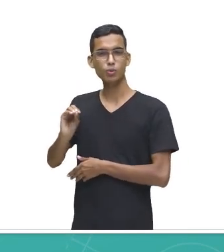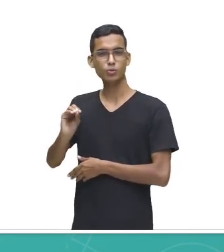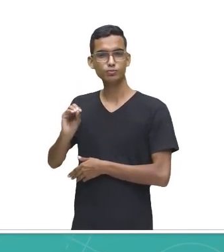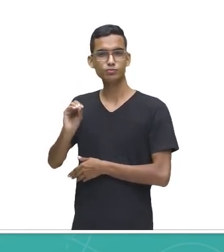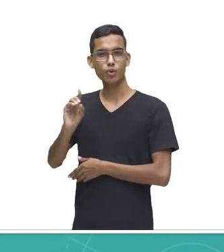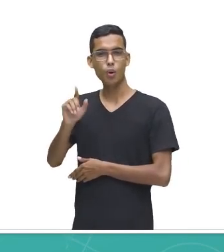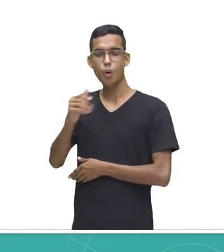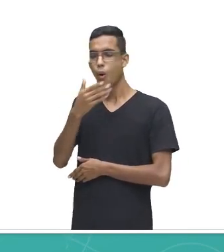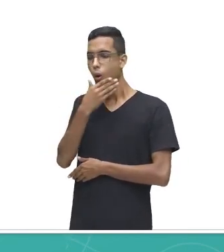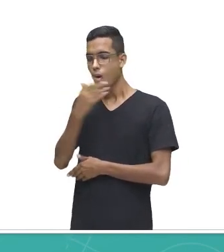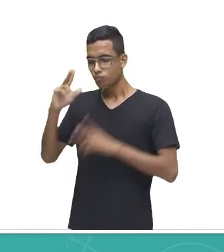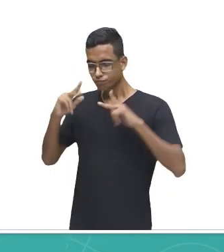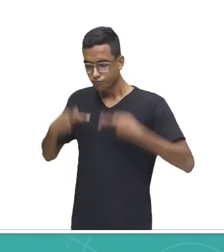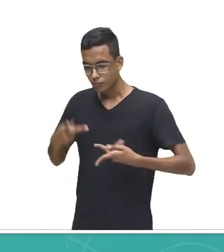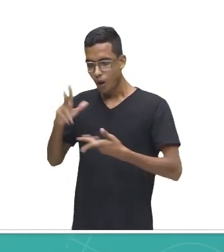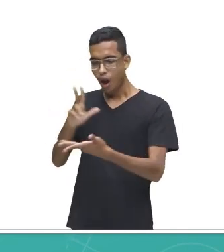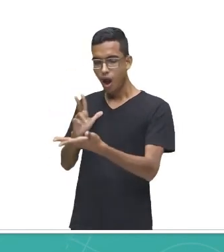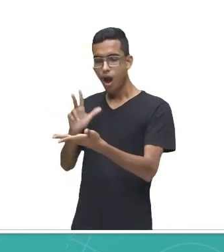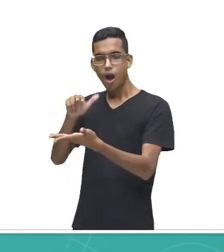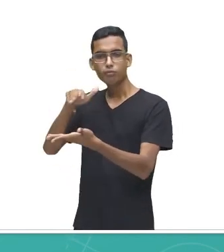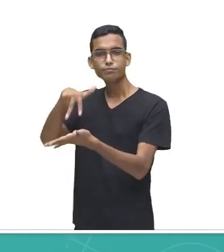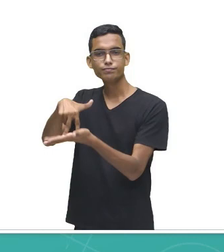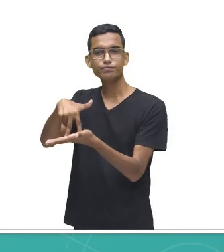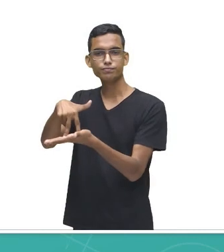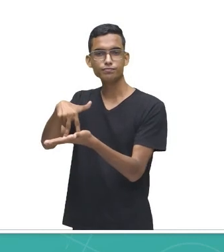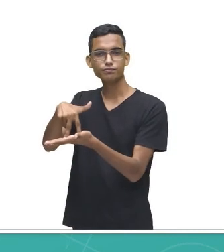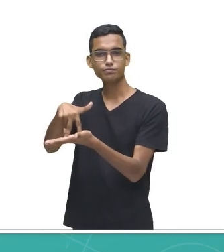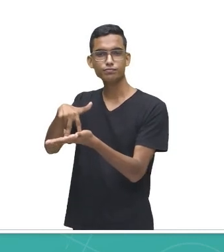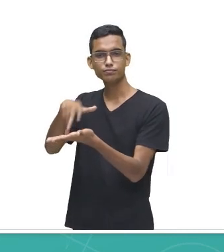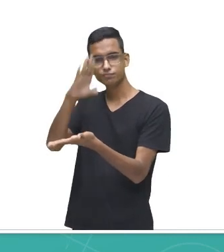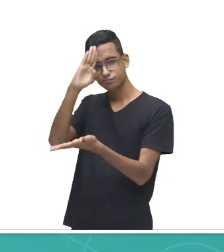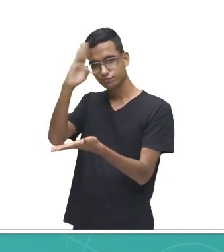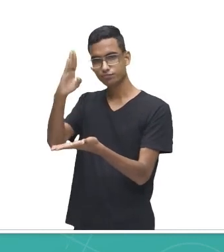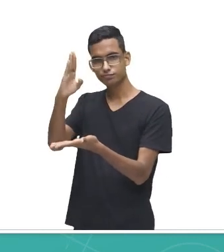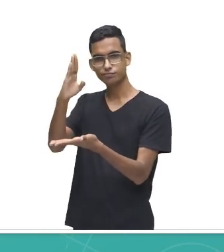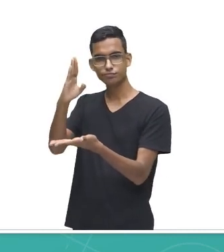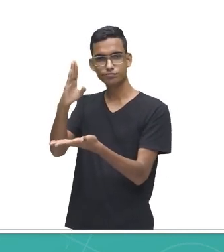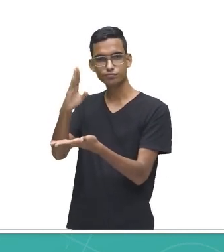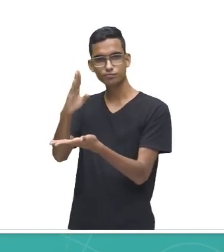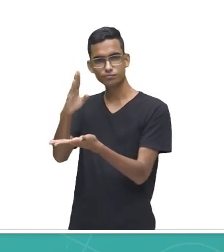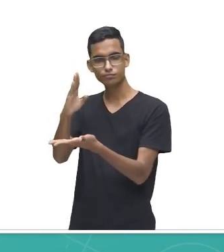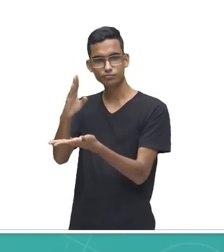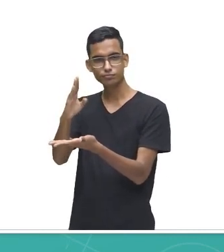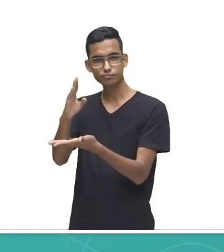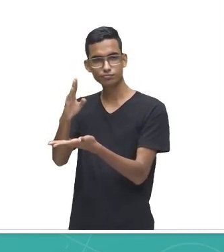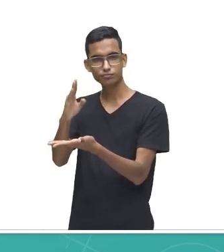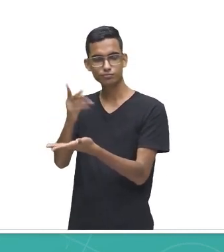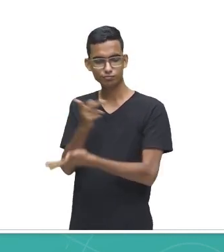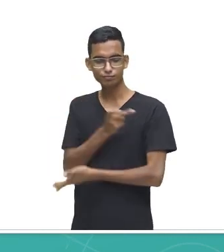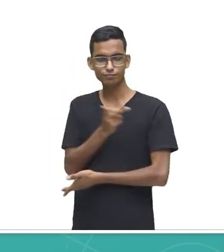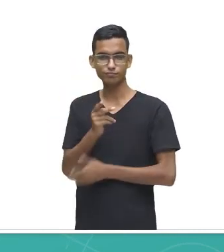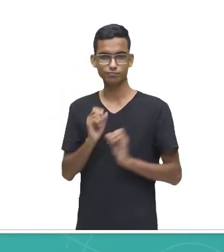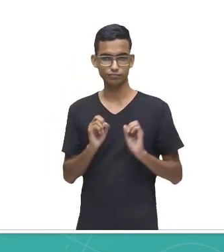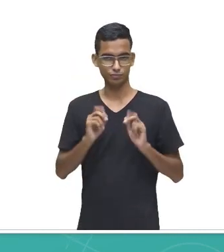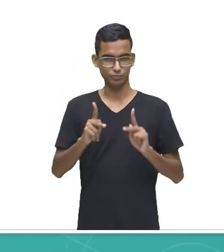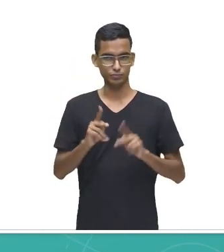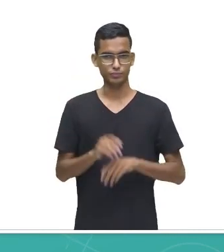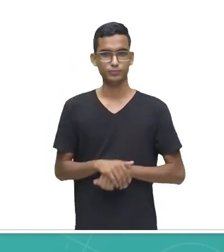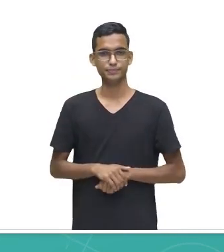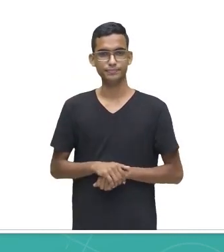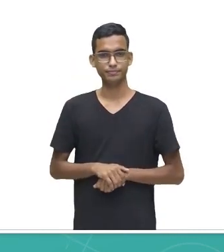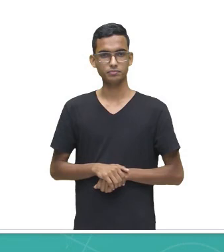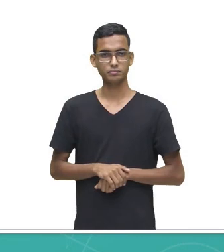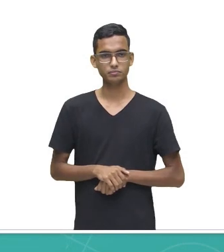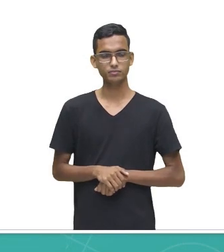é o centro de tudo, tá bom? Se você colocou alguma coisa nesse sentido, beleza, parabéns. Mas vamos lá.